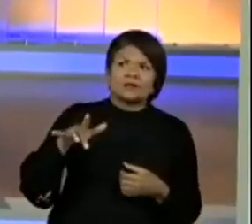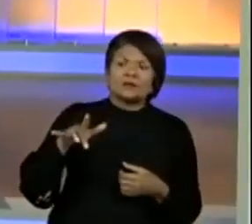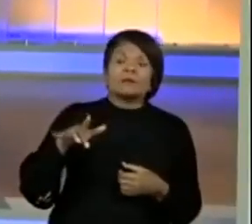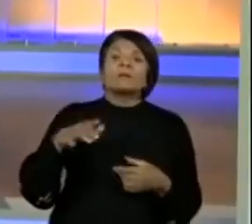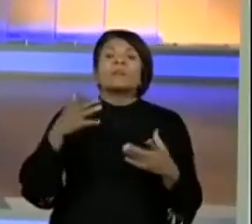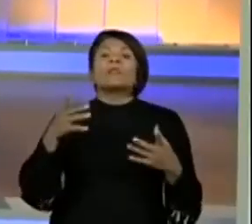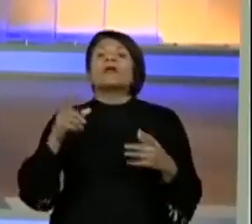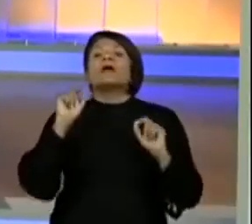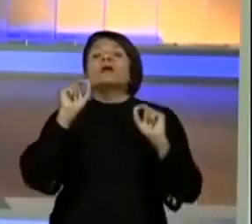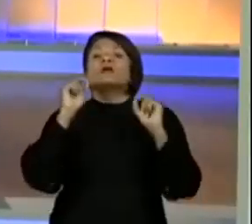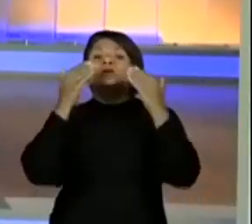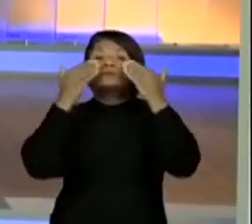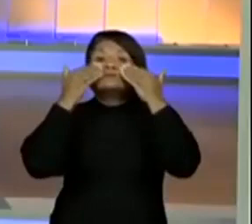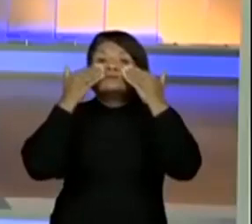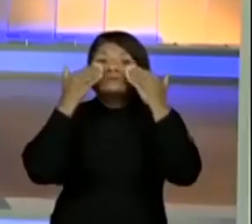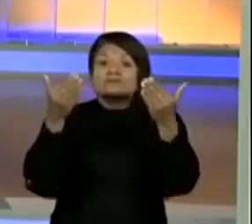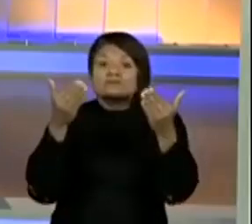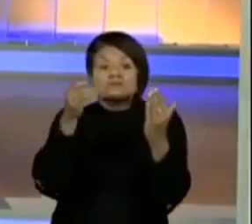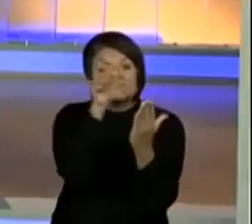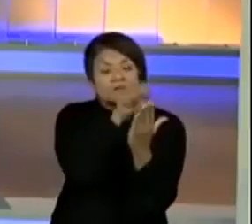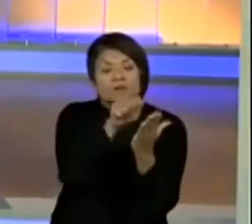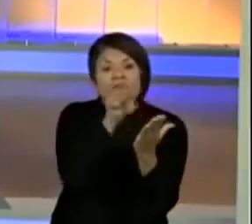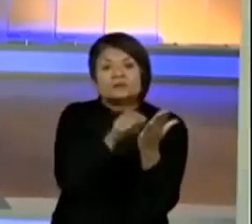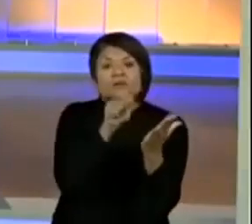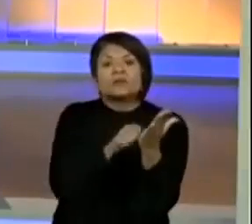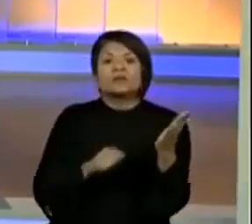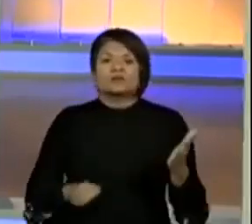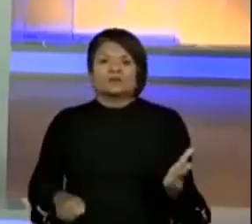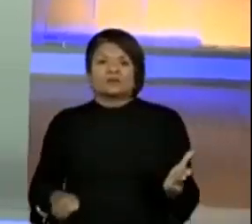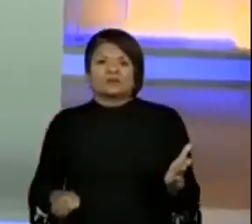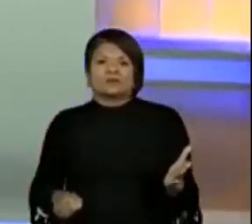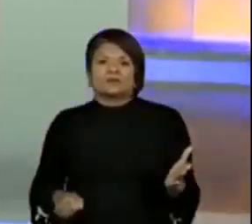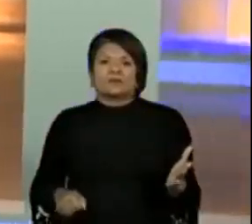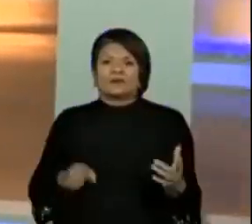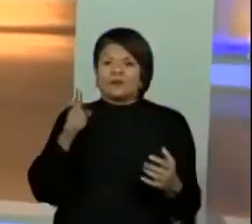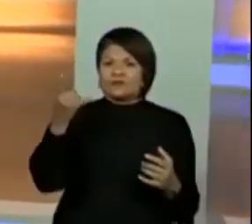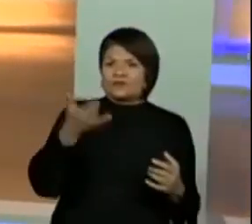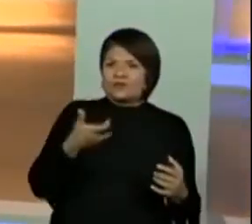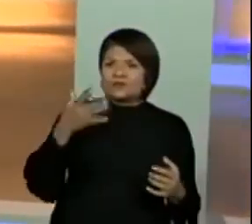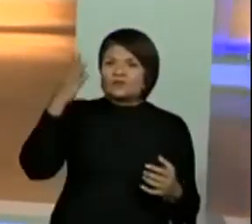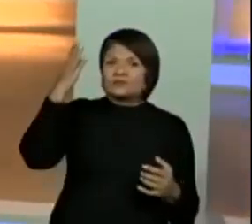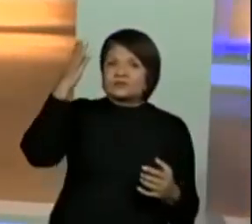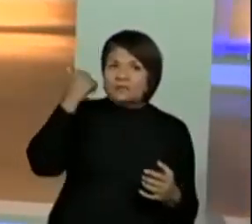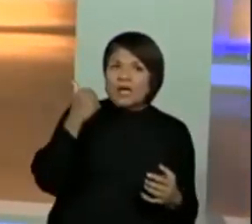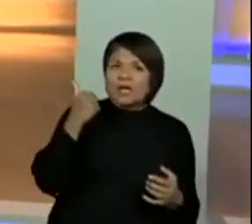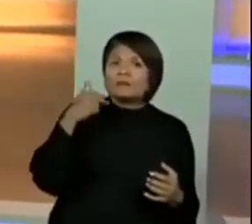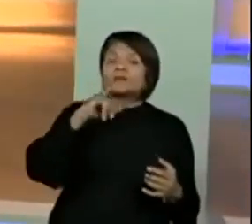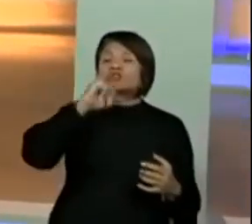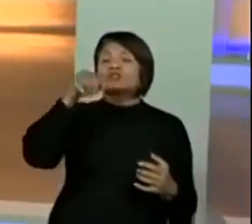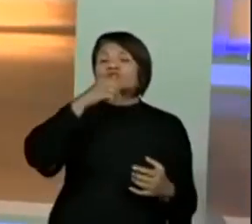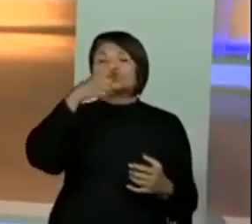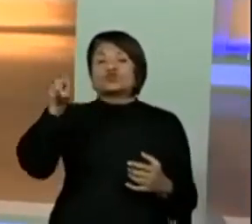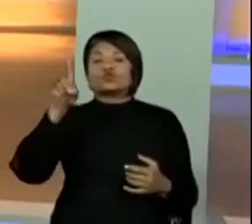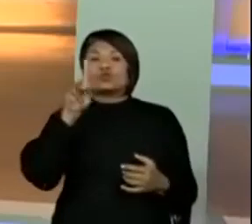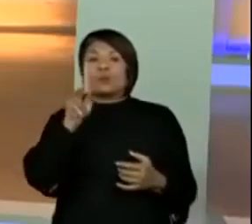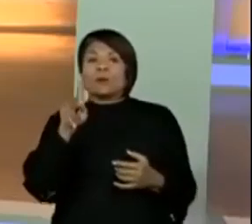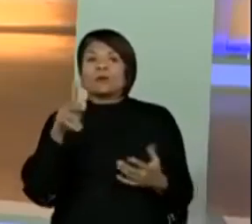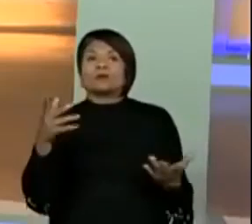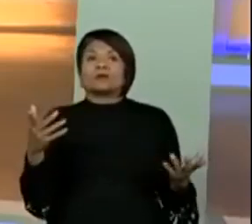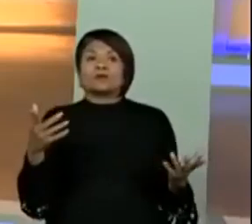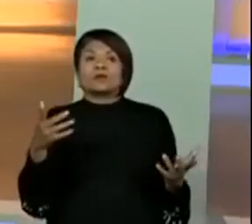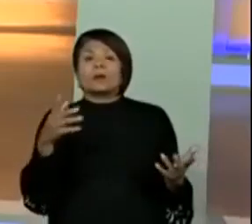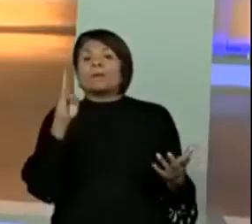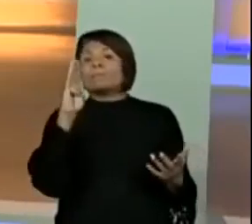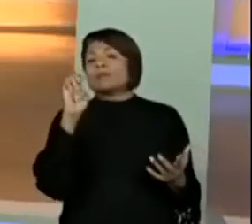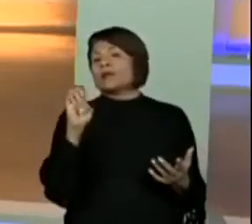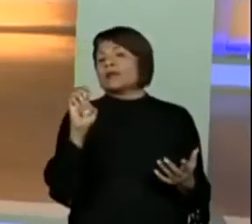É o que está escrito, sei. Falou sei, mas não falou o que é. O que é explícito? João Pedro, Beatriz, Yasmin.